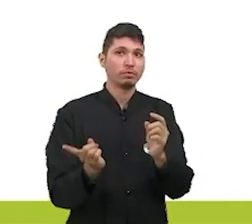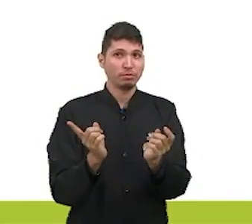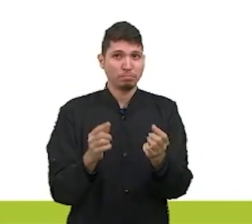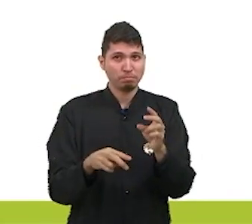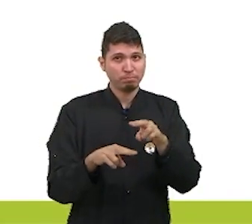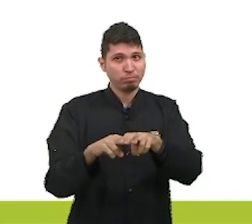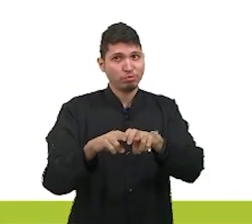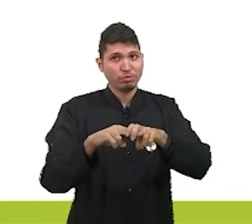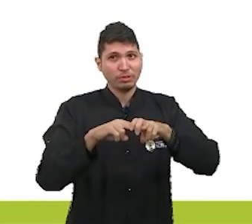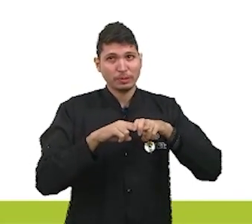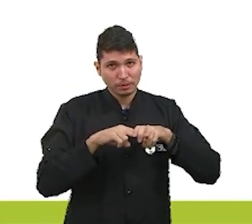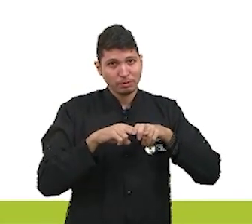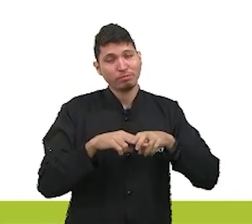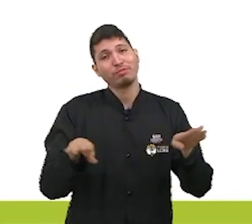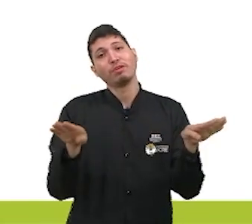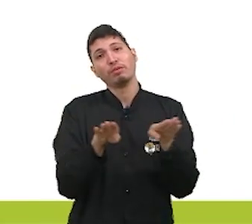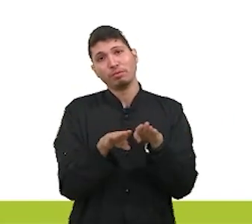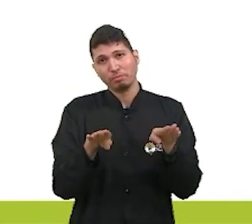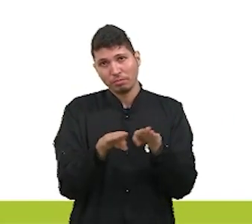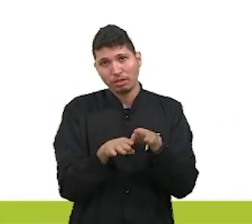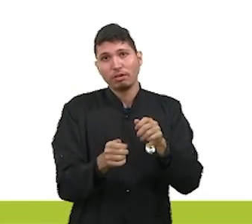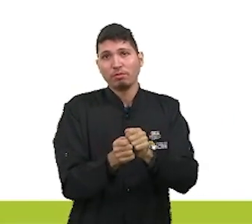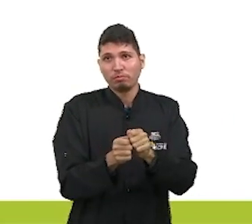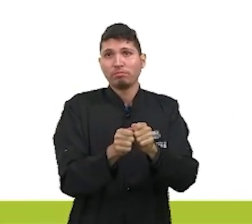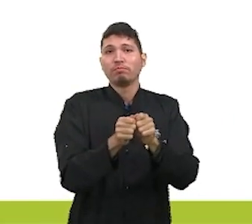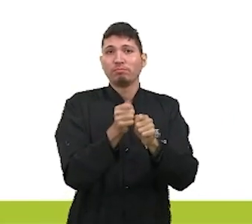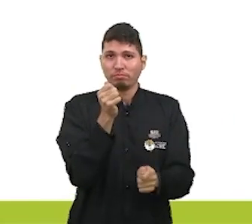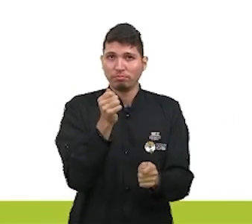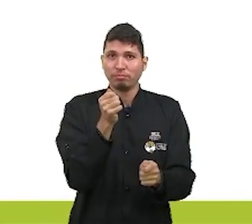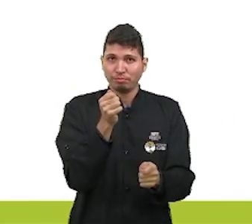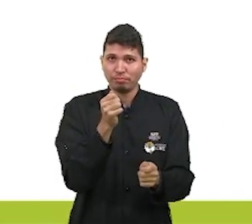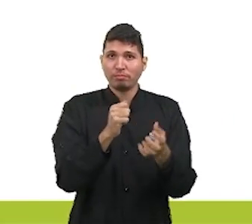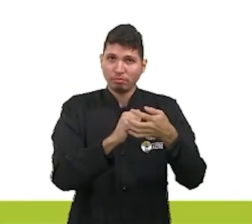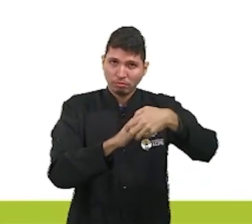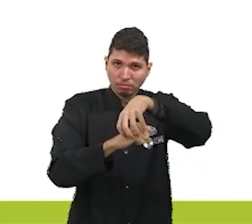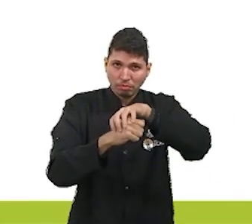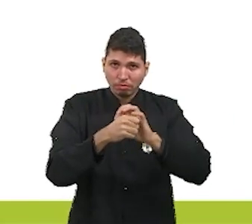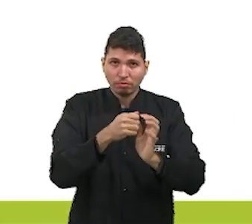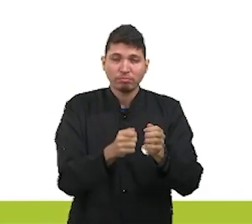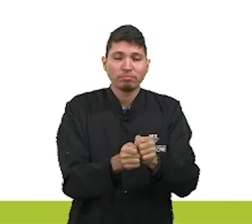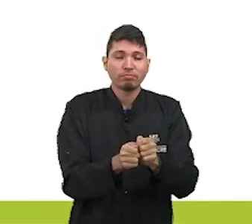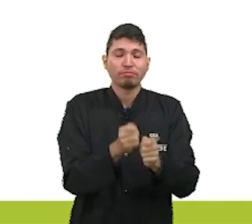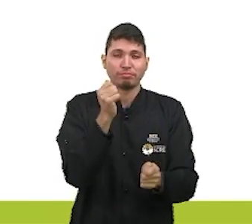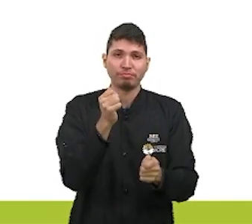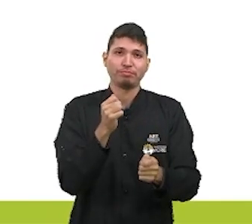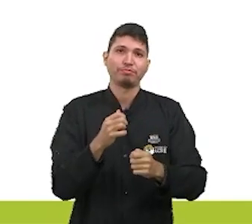Então, é uma ligação polar e uma molécula apolar.